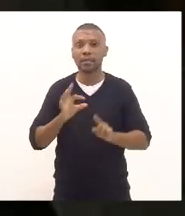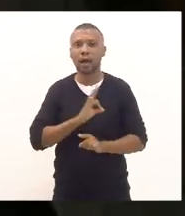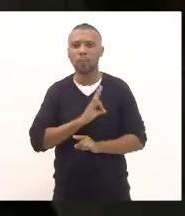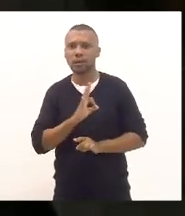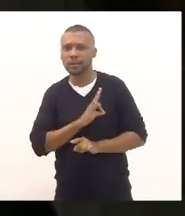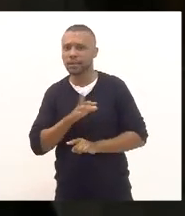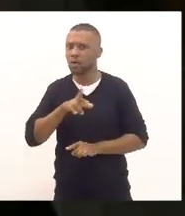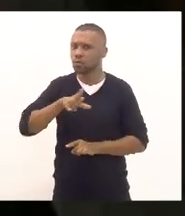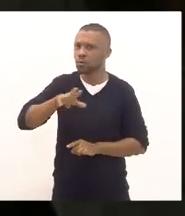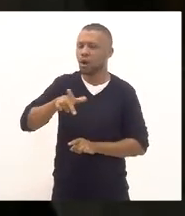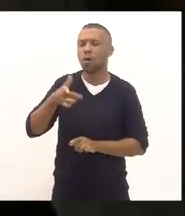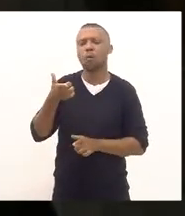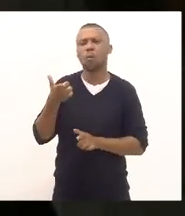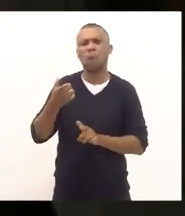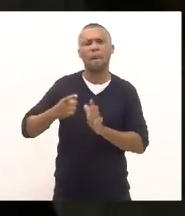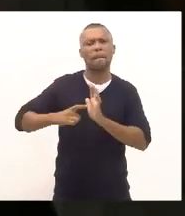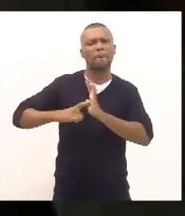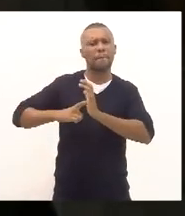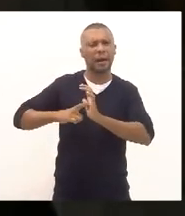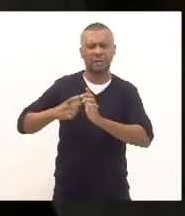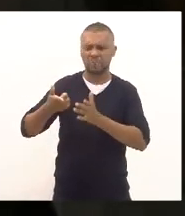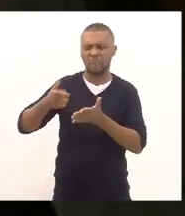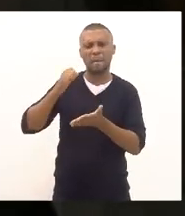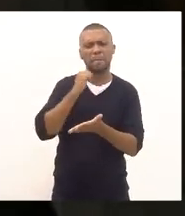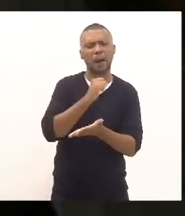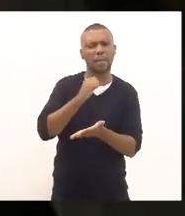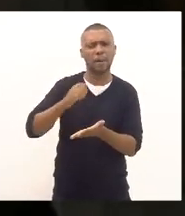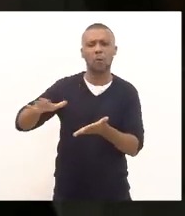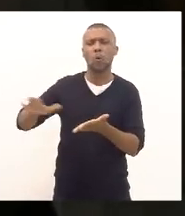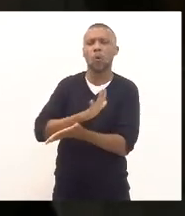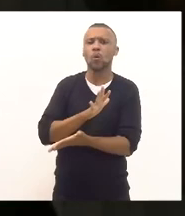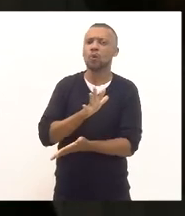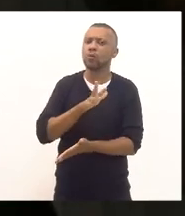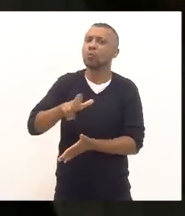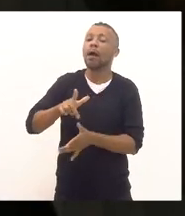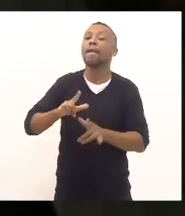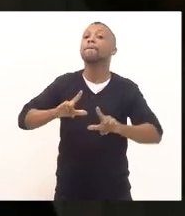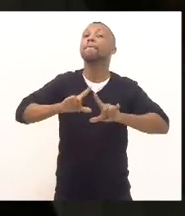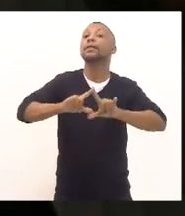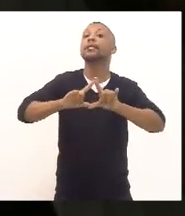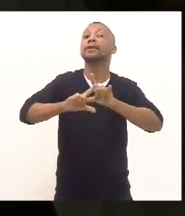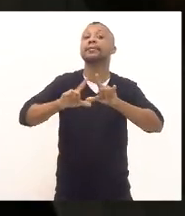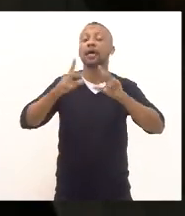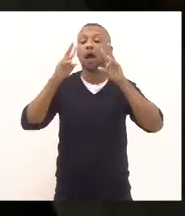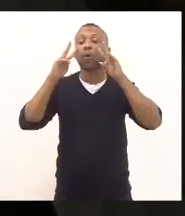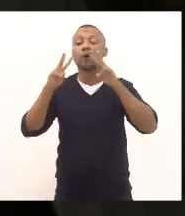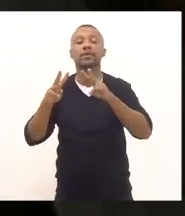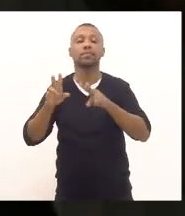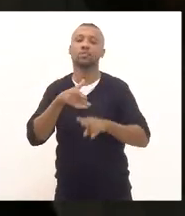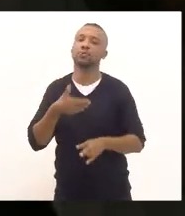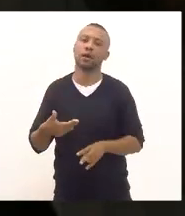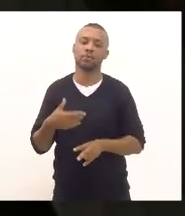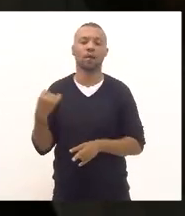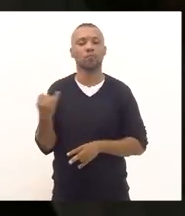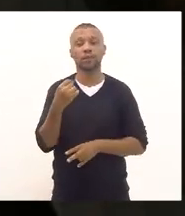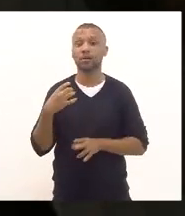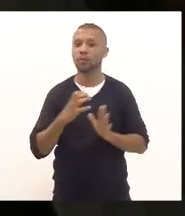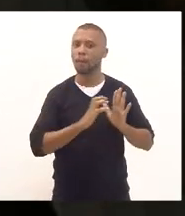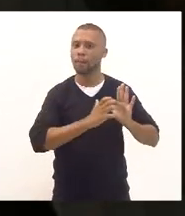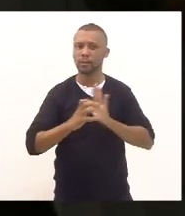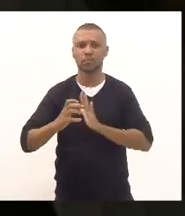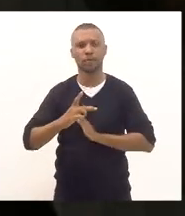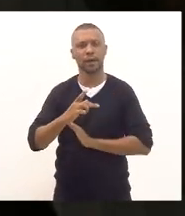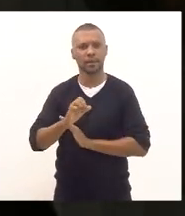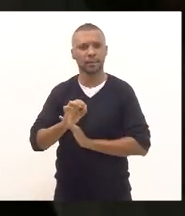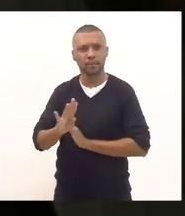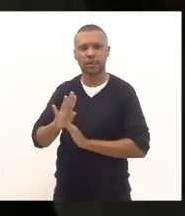polícias não são máquinas de extermínio as polícias não são milícias oficiais portanto é muito importante que o PSB nosso partido tem